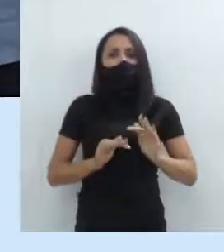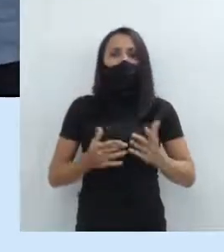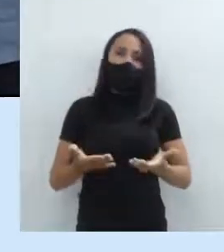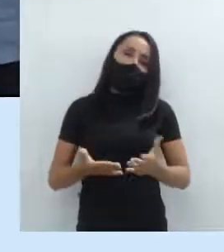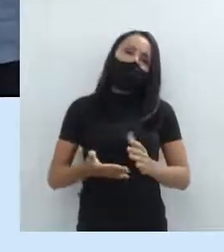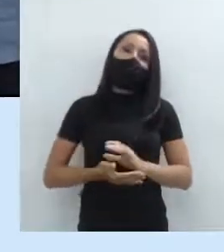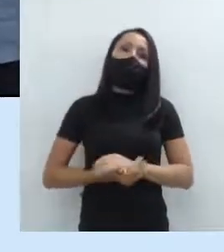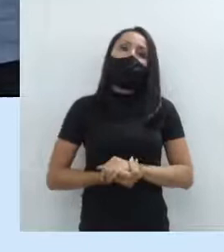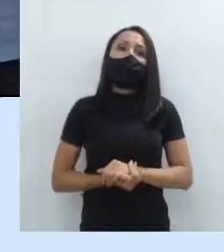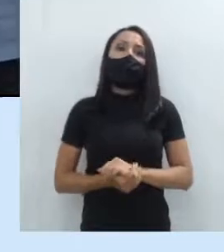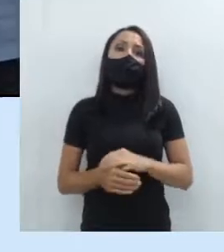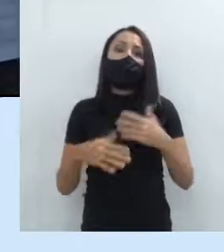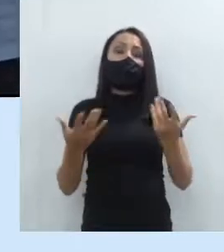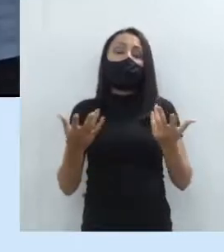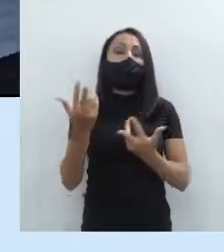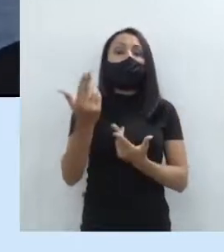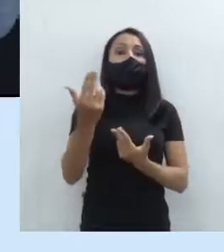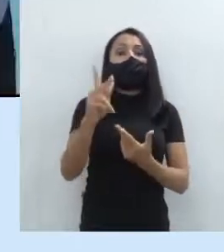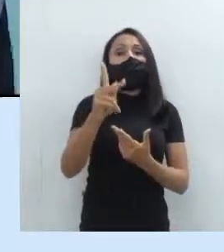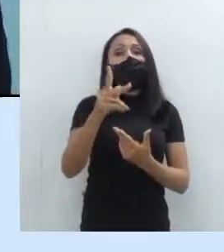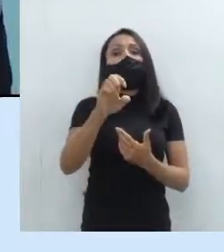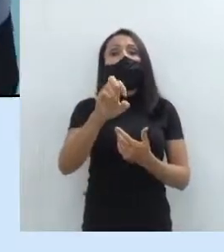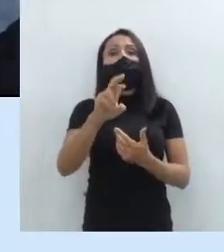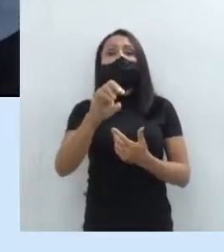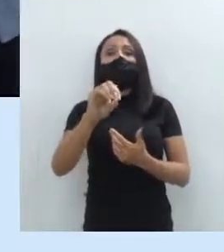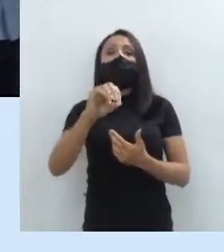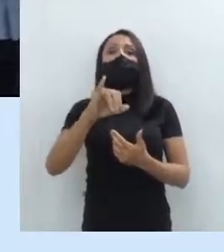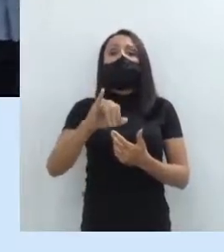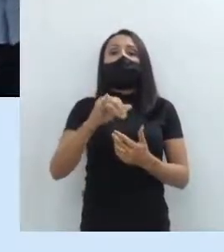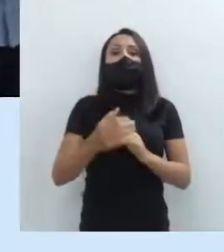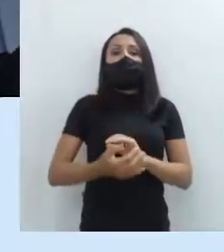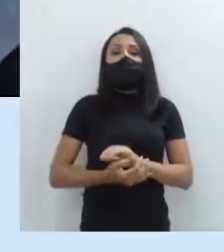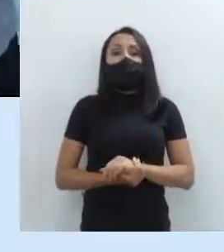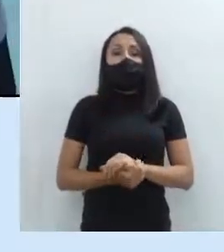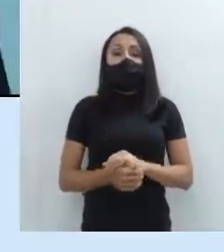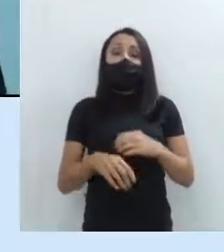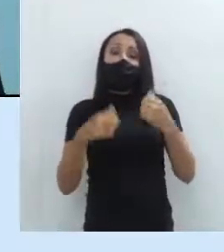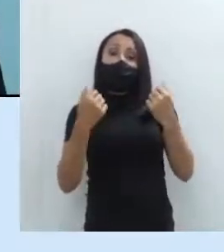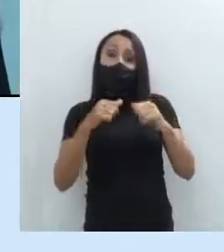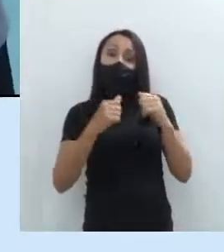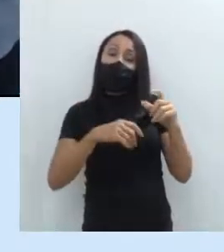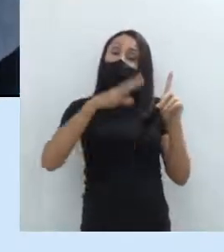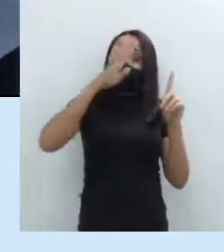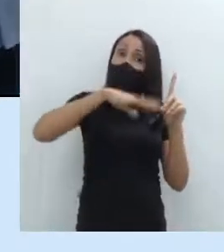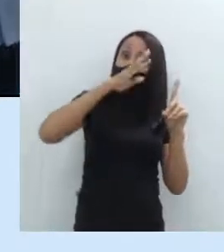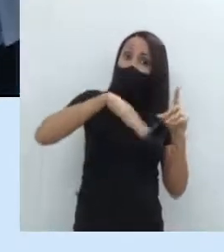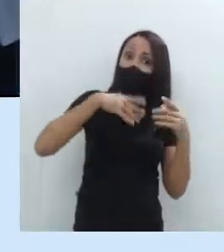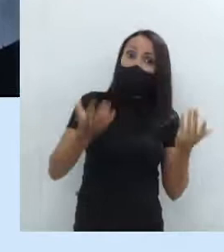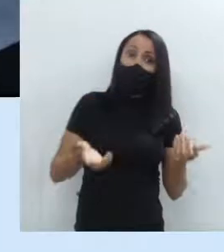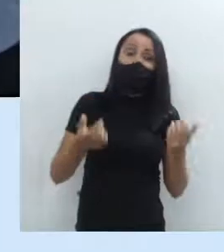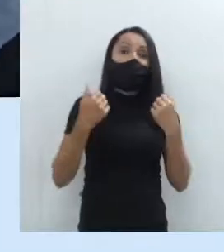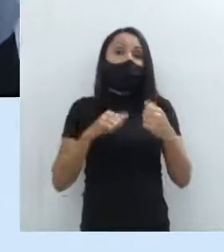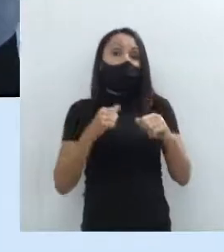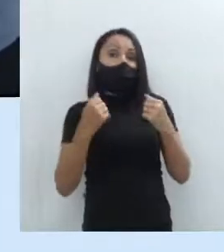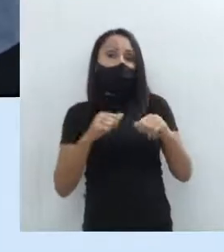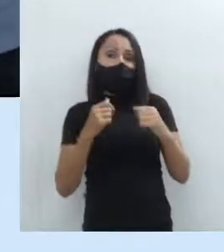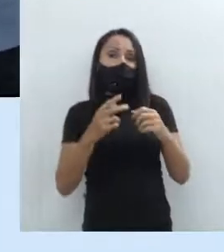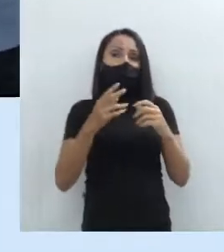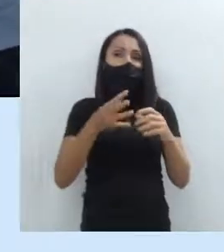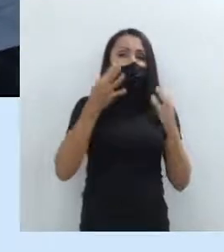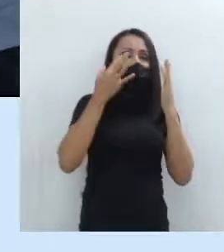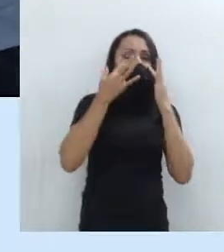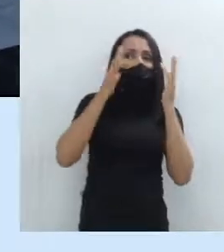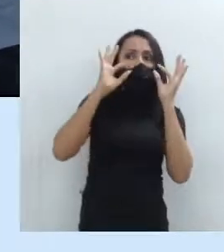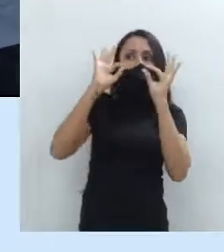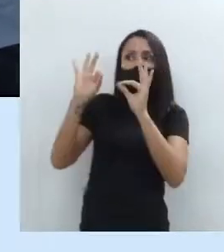a jornada do herói. Por isso eu preciso de um mito. Por isso que eu preciso de alguém que eu olhe e diga